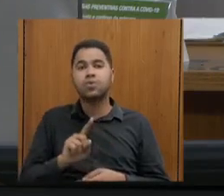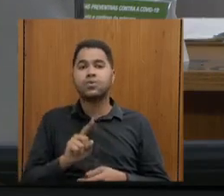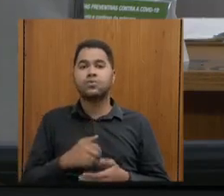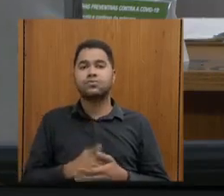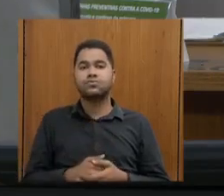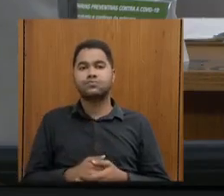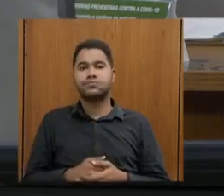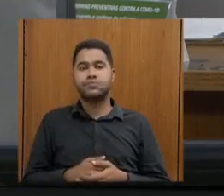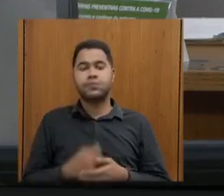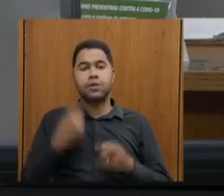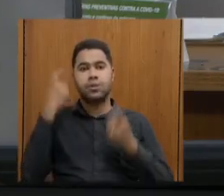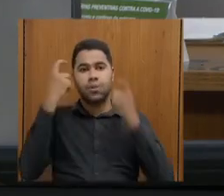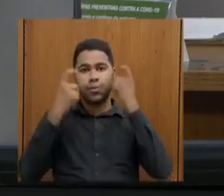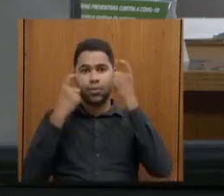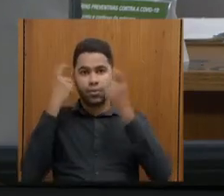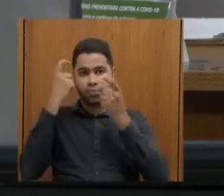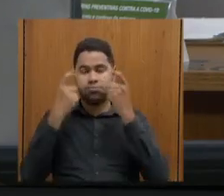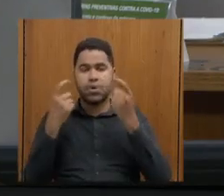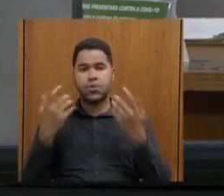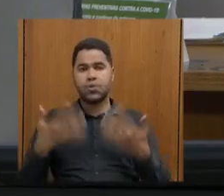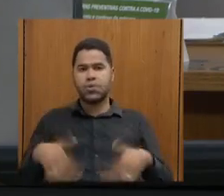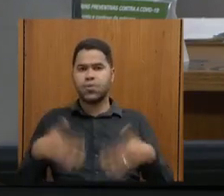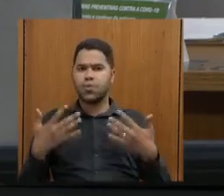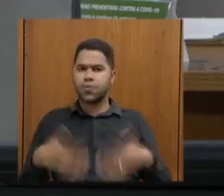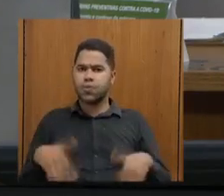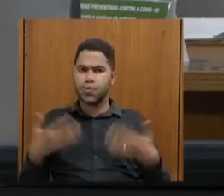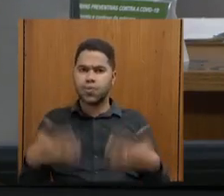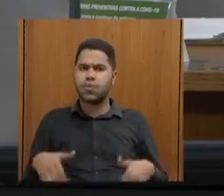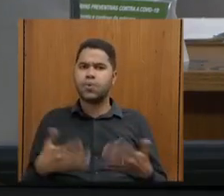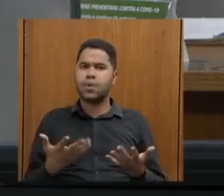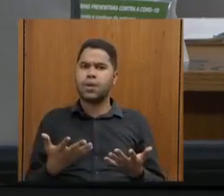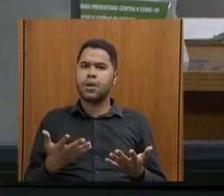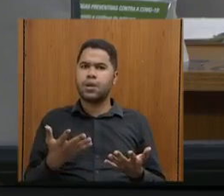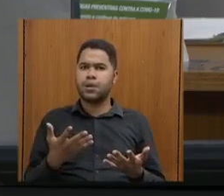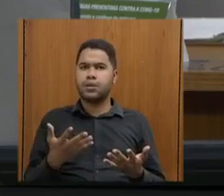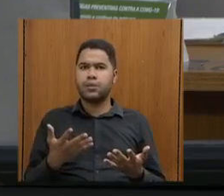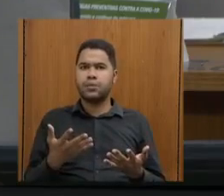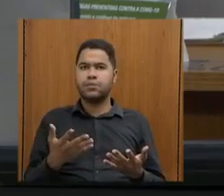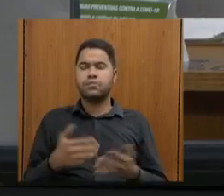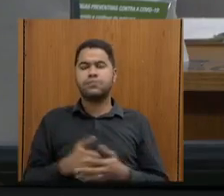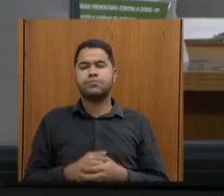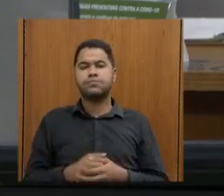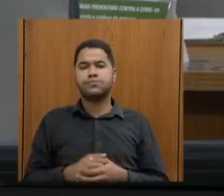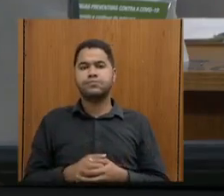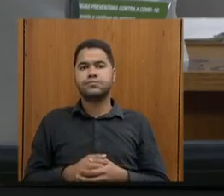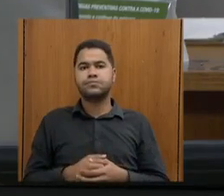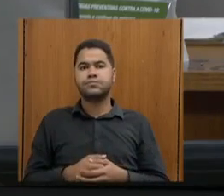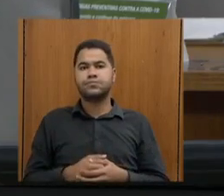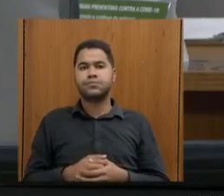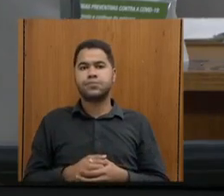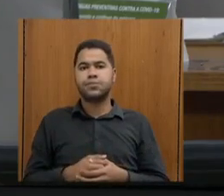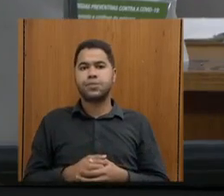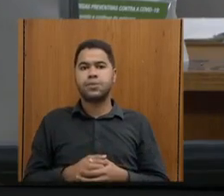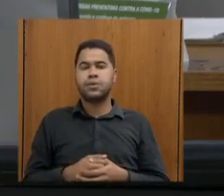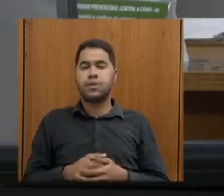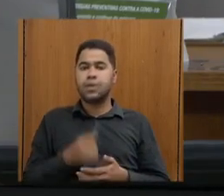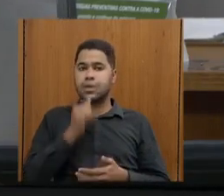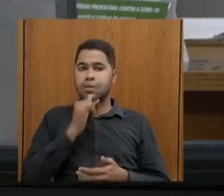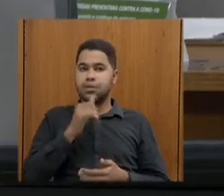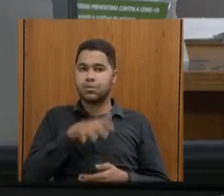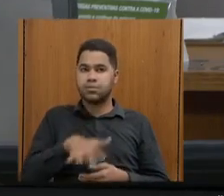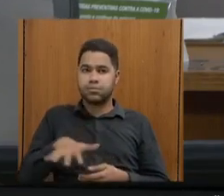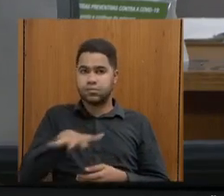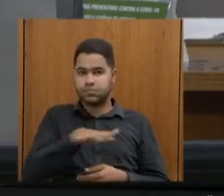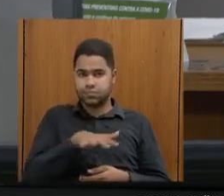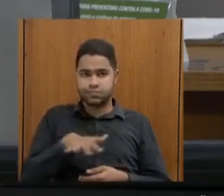conclusão mas foi passando muito grande ano passado furou se posso sim e no idn né região que